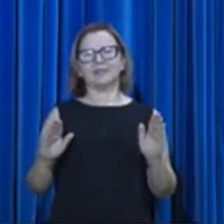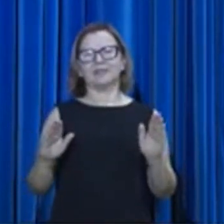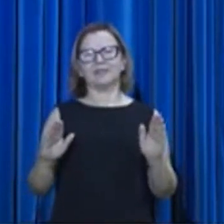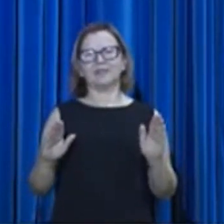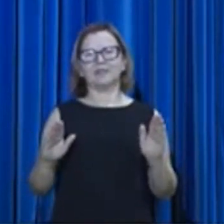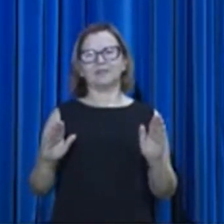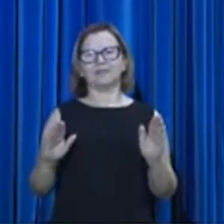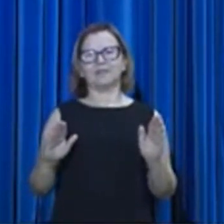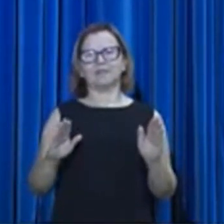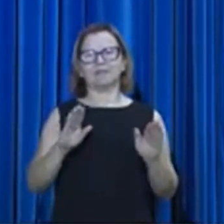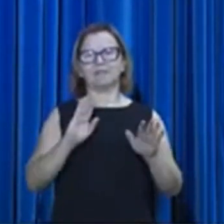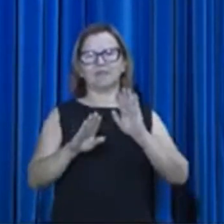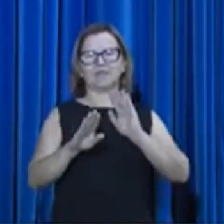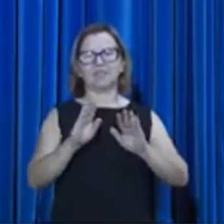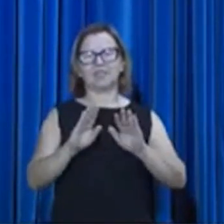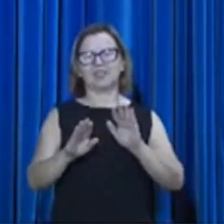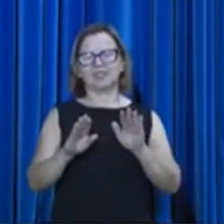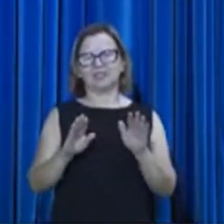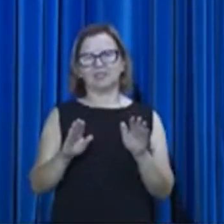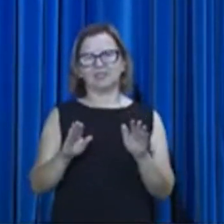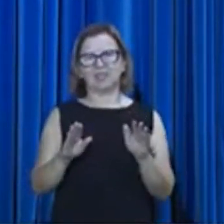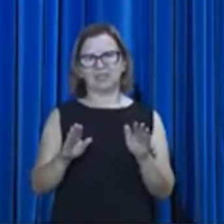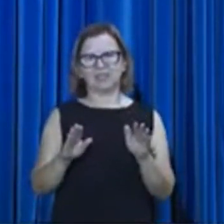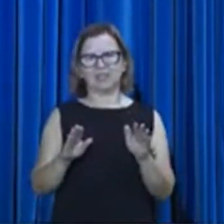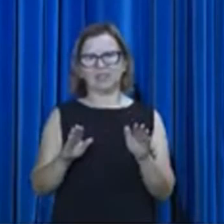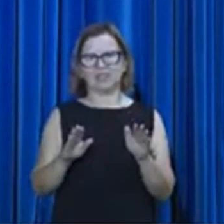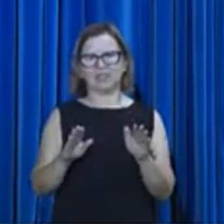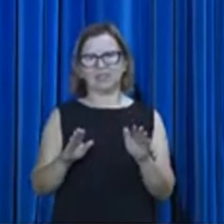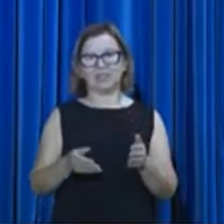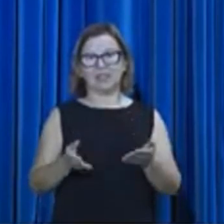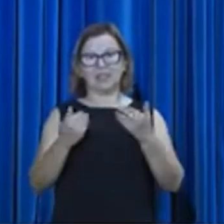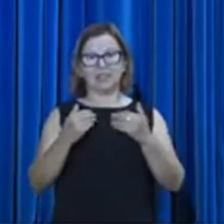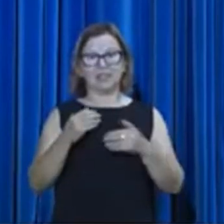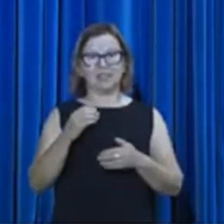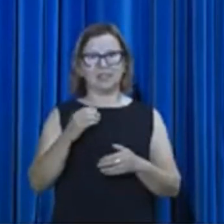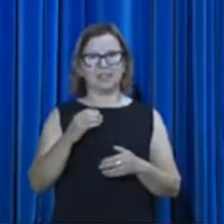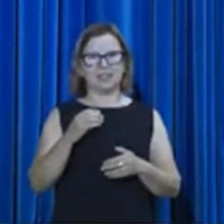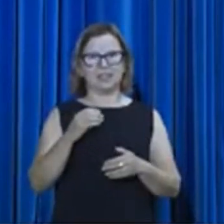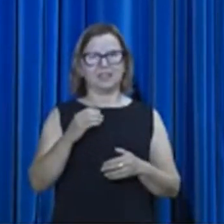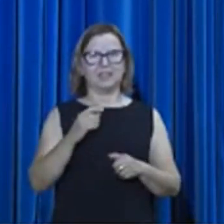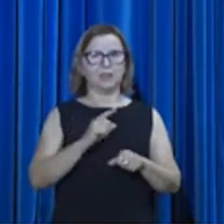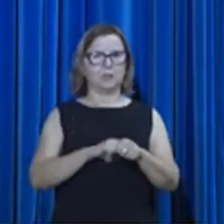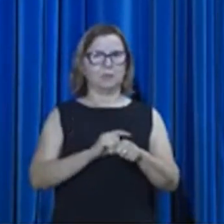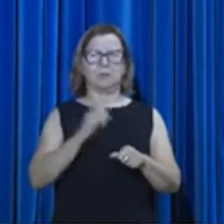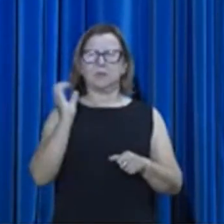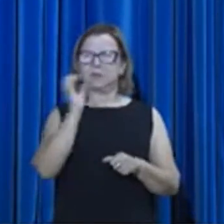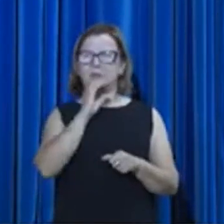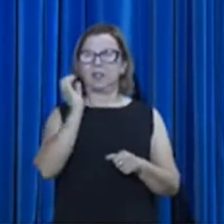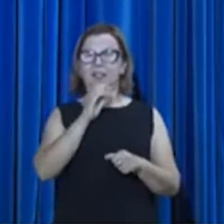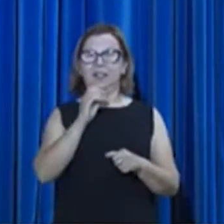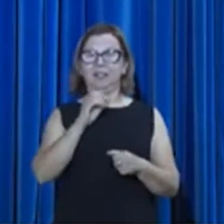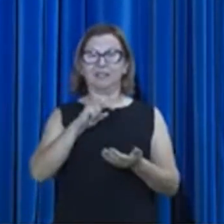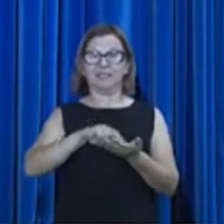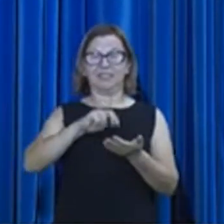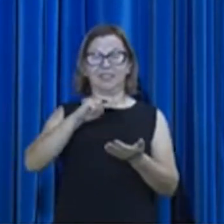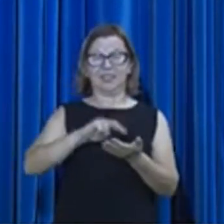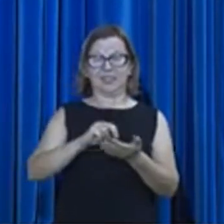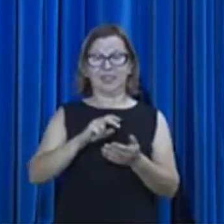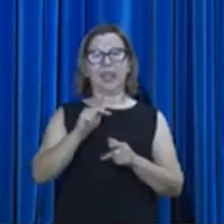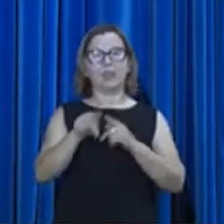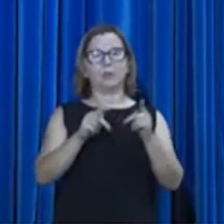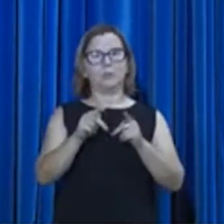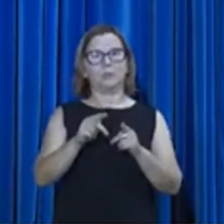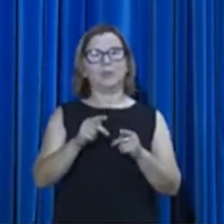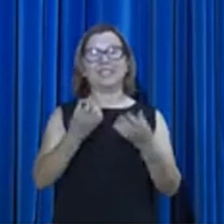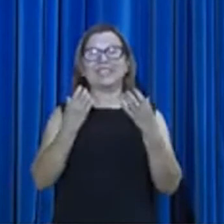que muitas vezes traz esse momento de êxtase, são que as pessoas almejam,